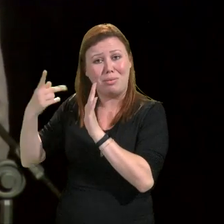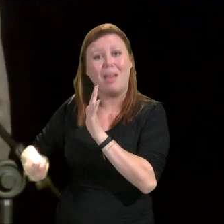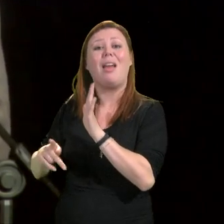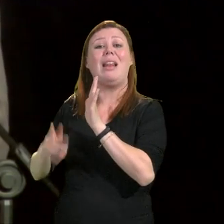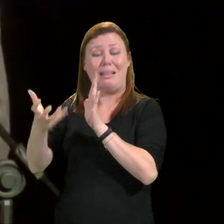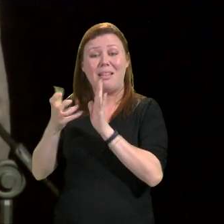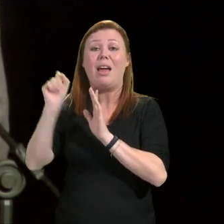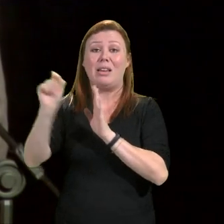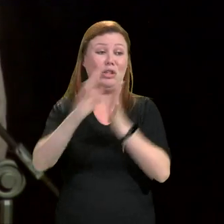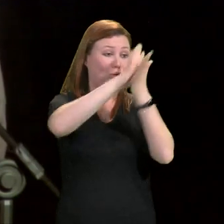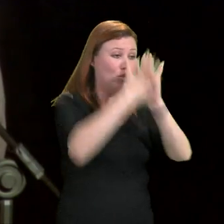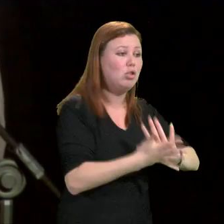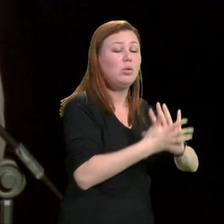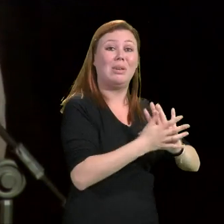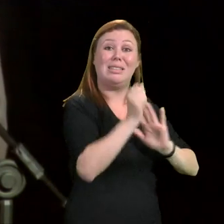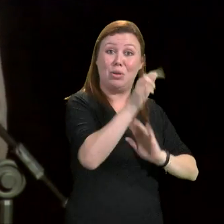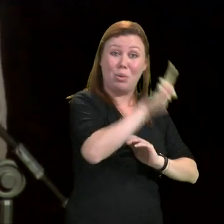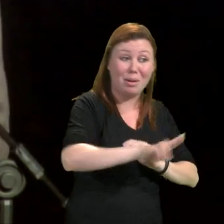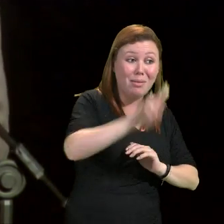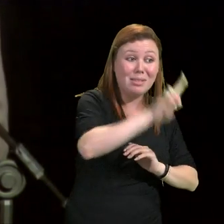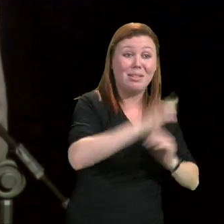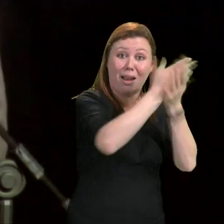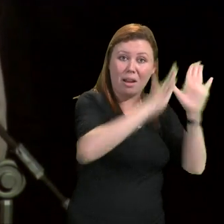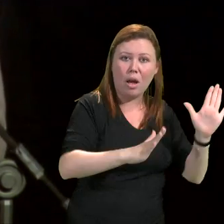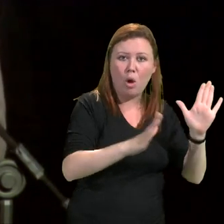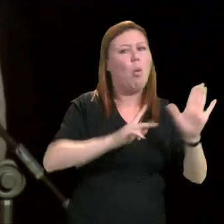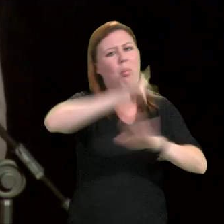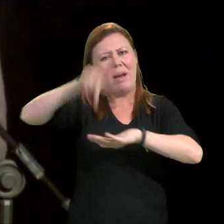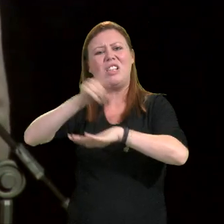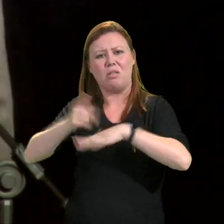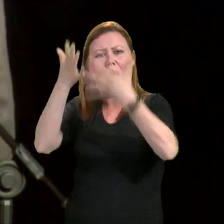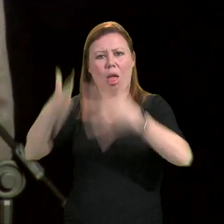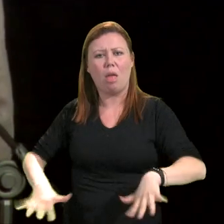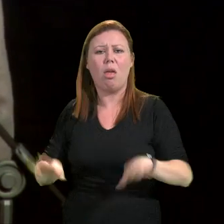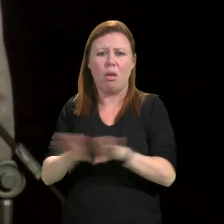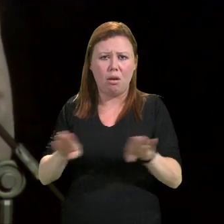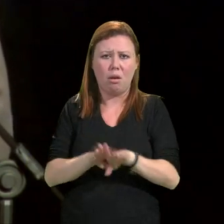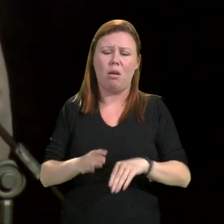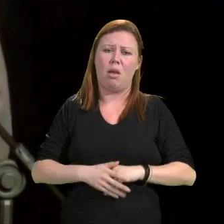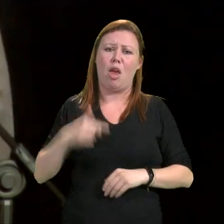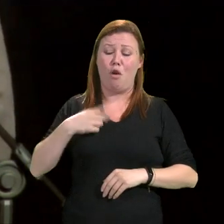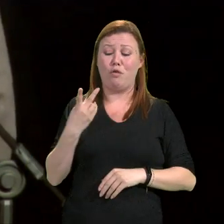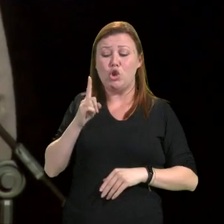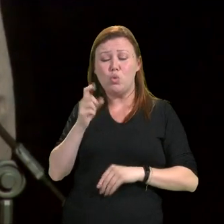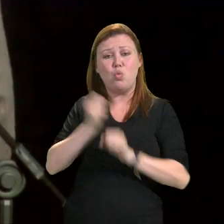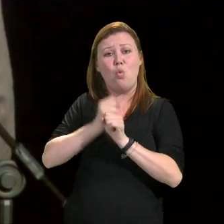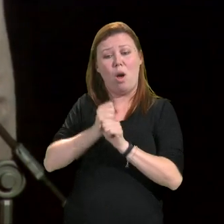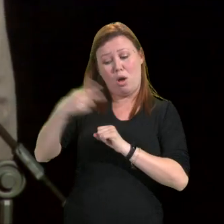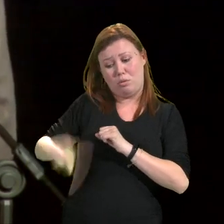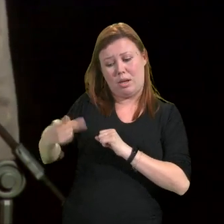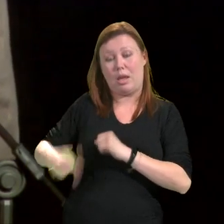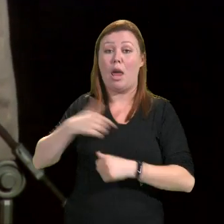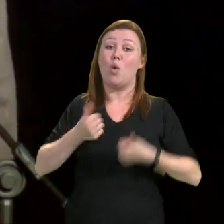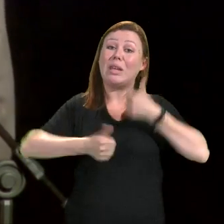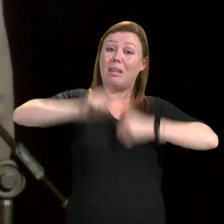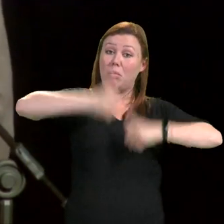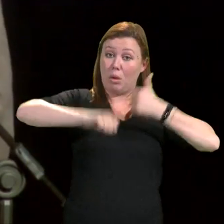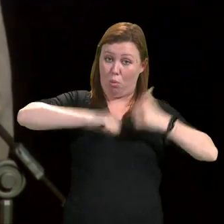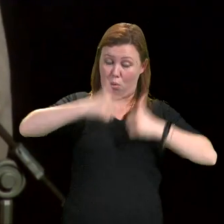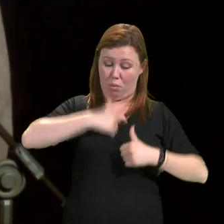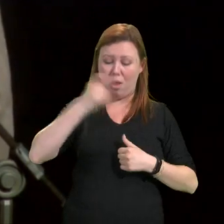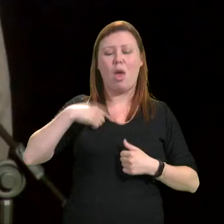país vai por água abaixo. Eu quero terminar rapidamente para dizer o seguinte, eu estou há 21 anos nessa universidade, eu sou químico, eu fui